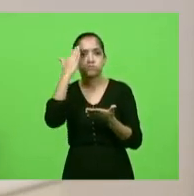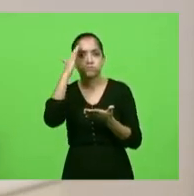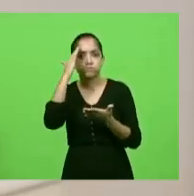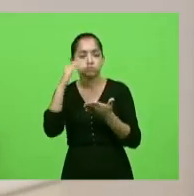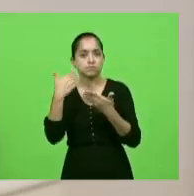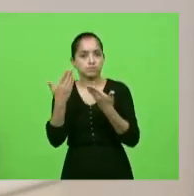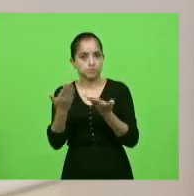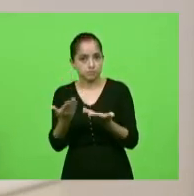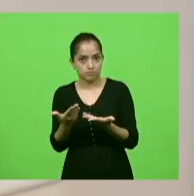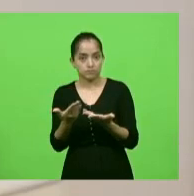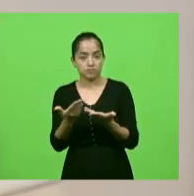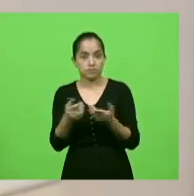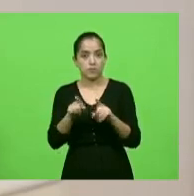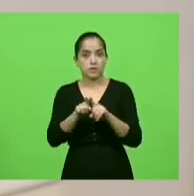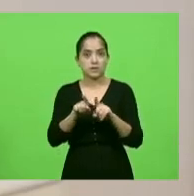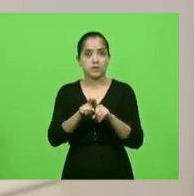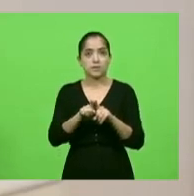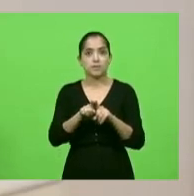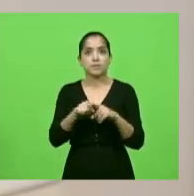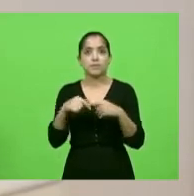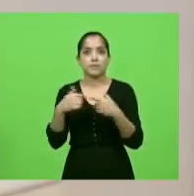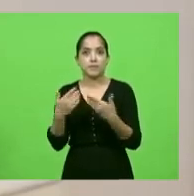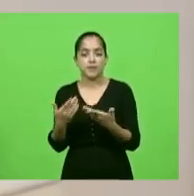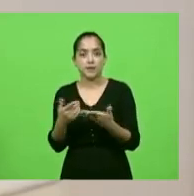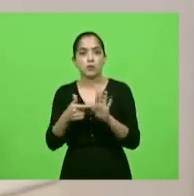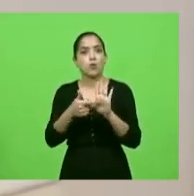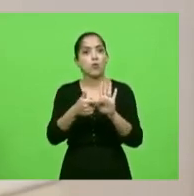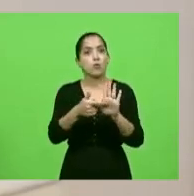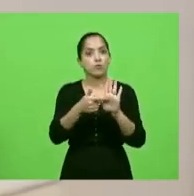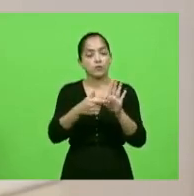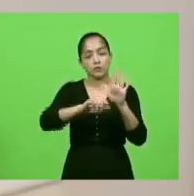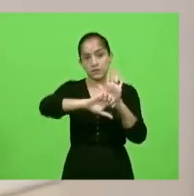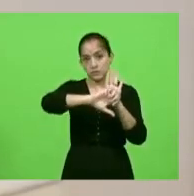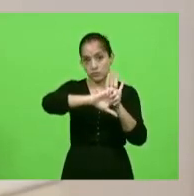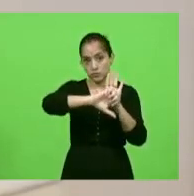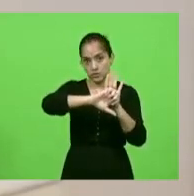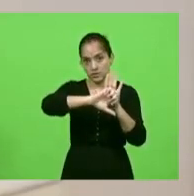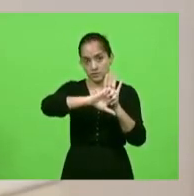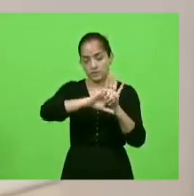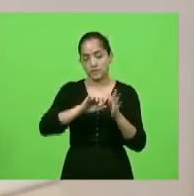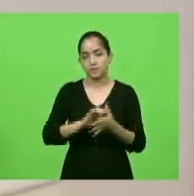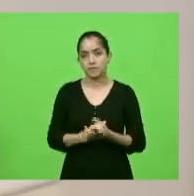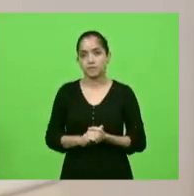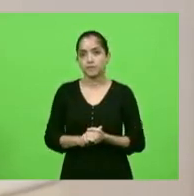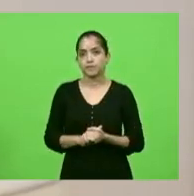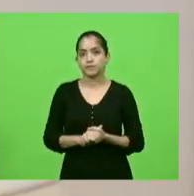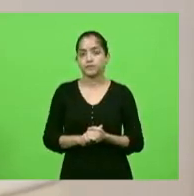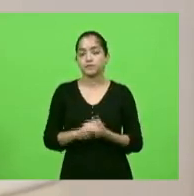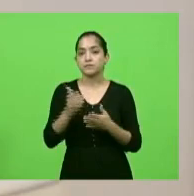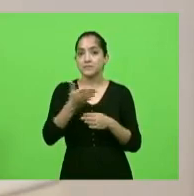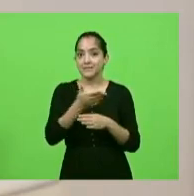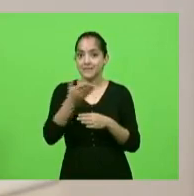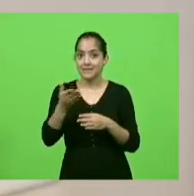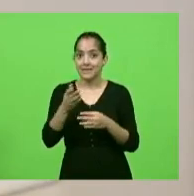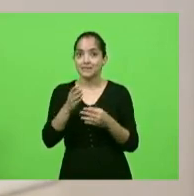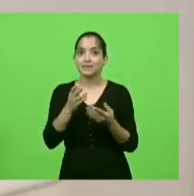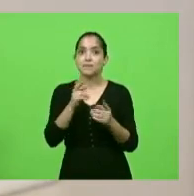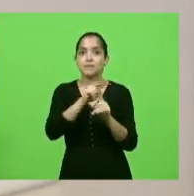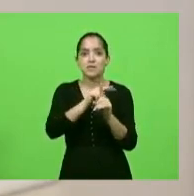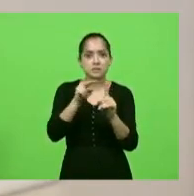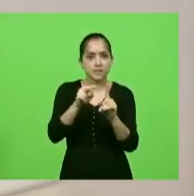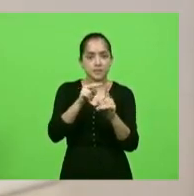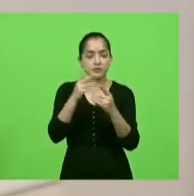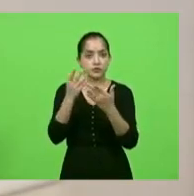da mesma forma em eventual configuração de crime propriamente dito. Nessa perspectiva,